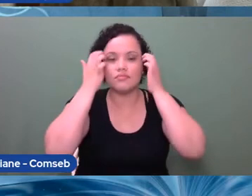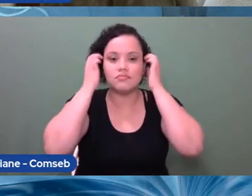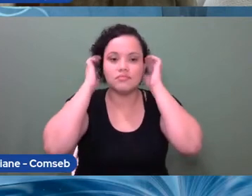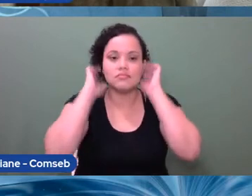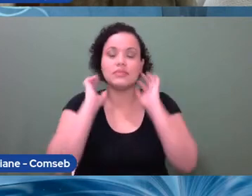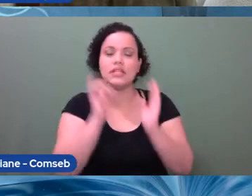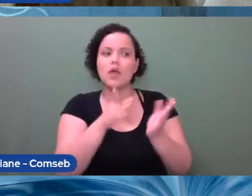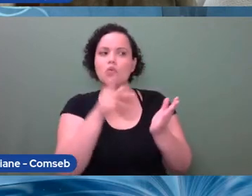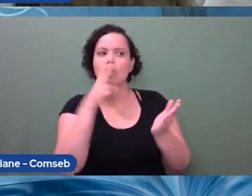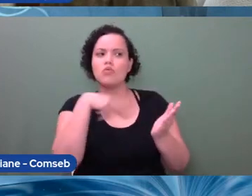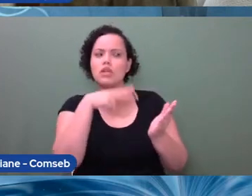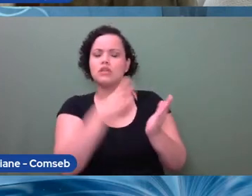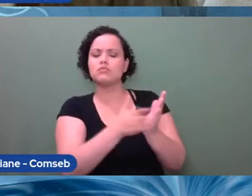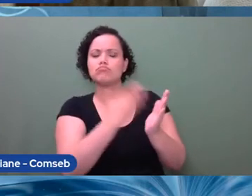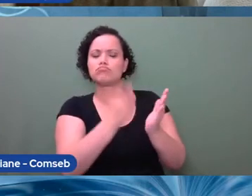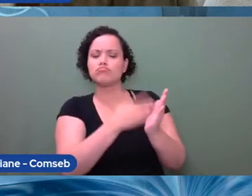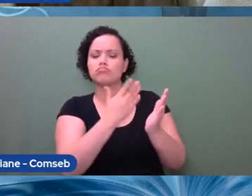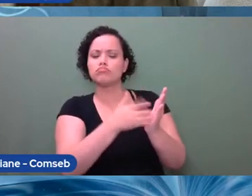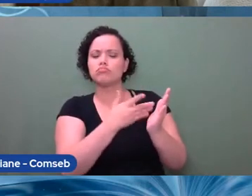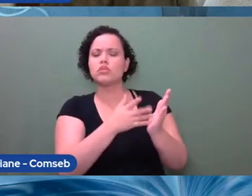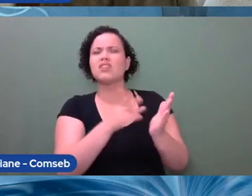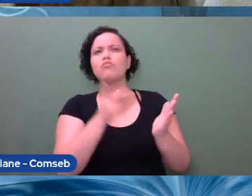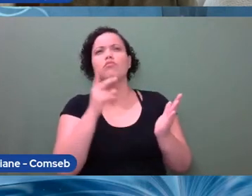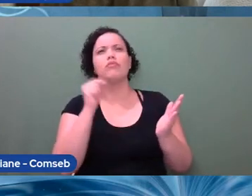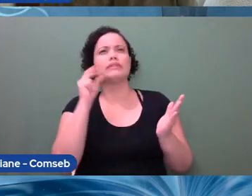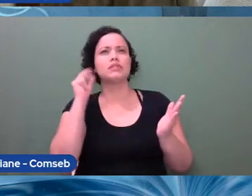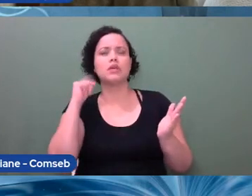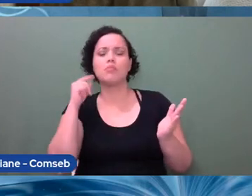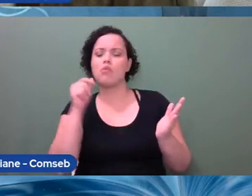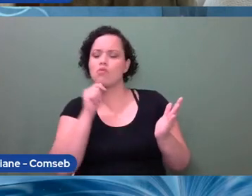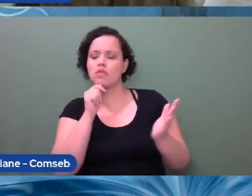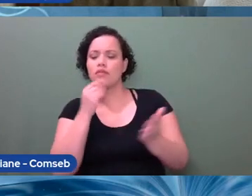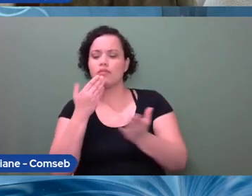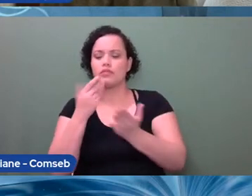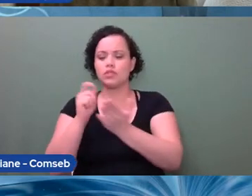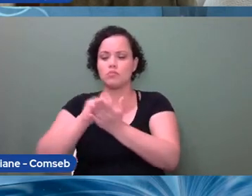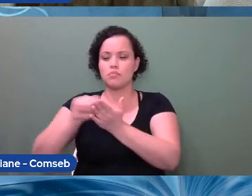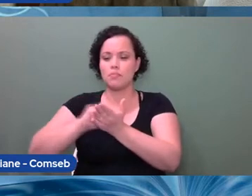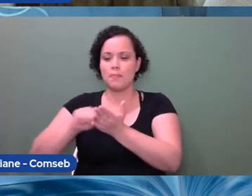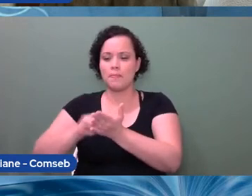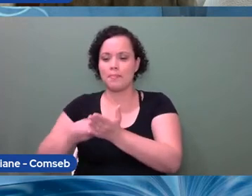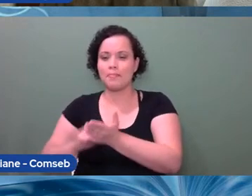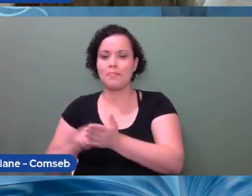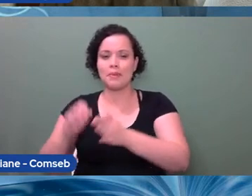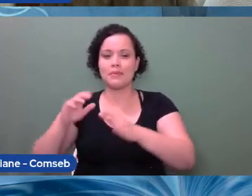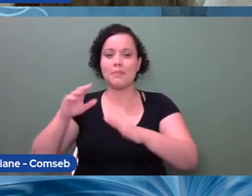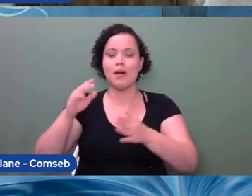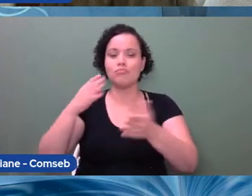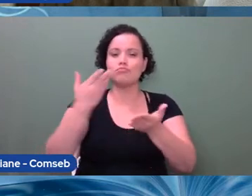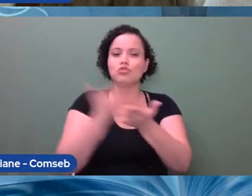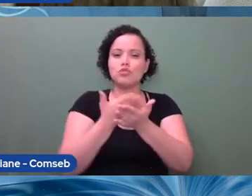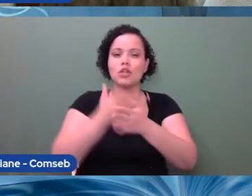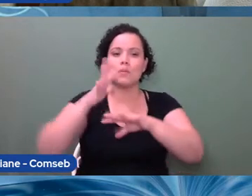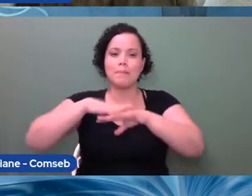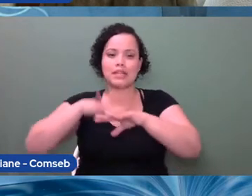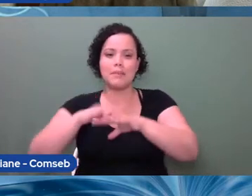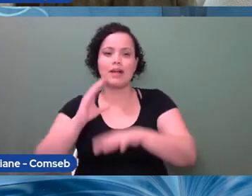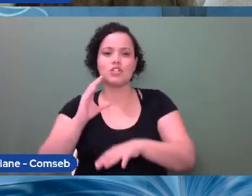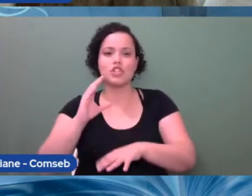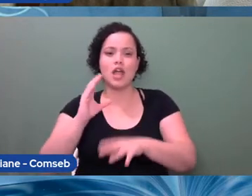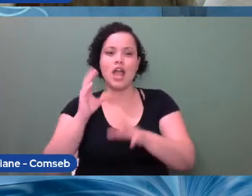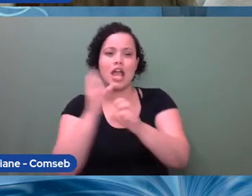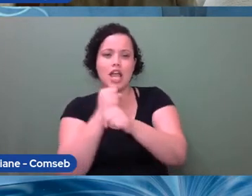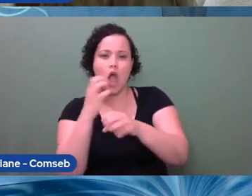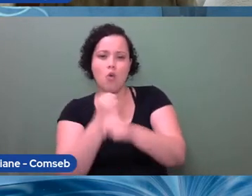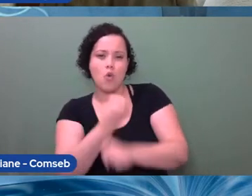que eu li uma vez com ele, quando eu fazia uma matéria chamada Cálculo Numérico. Eu estava lendo a biblioteca daqui da Universidade Federal e